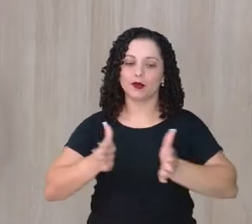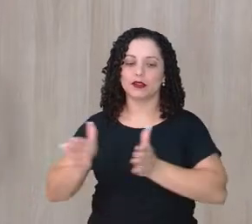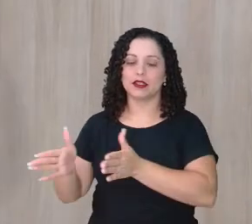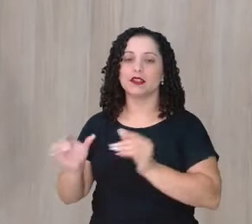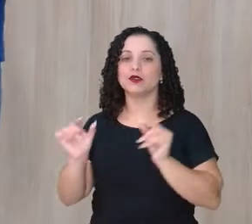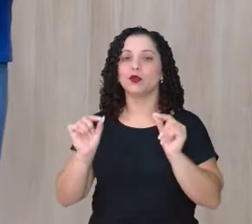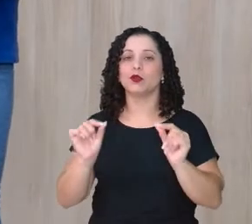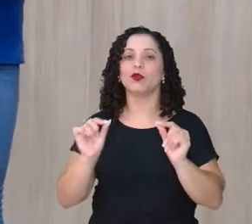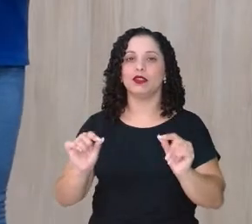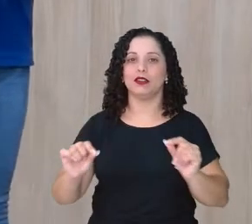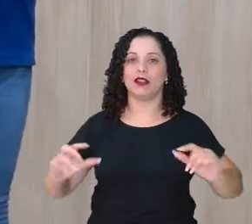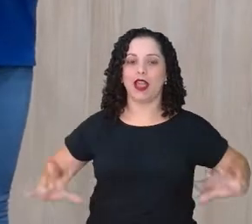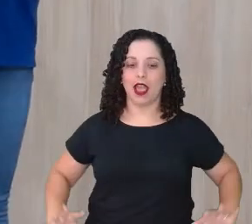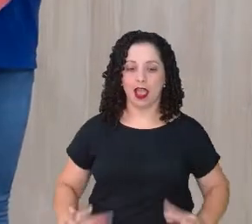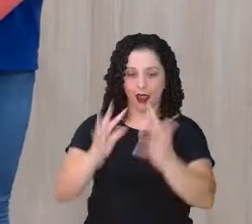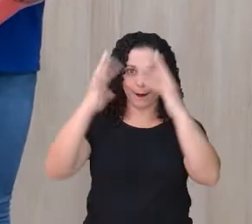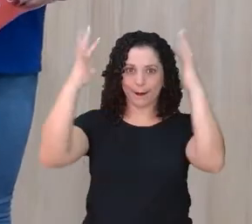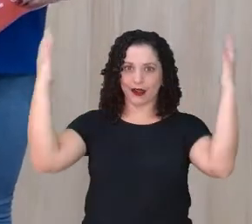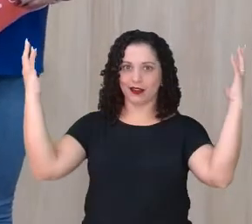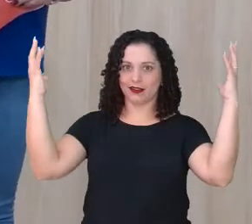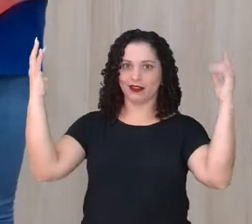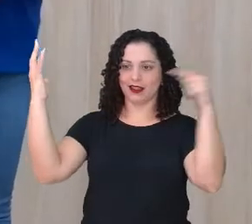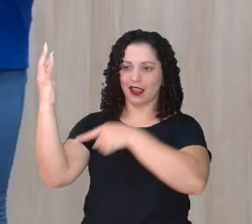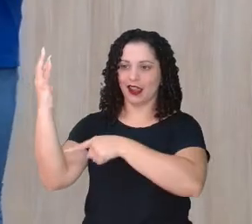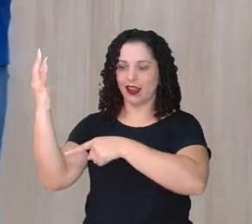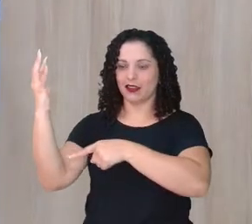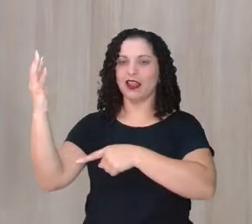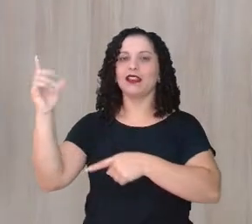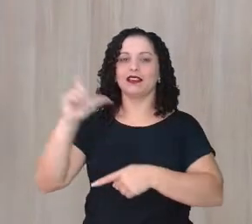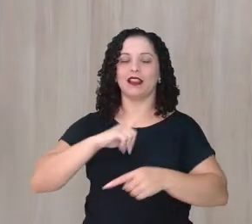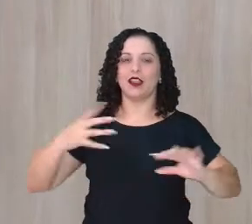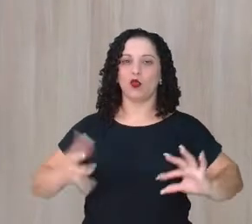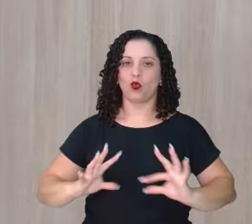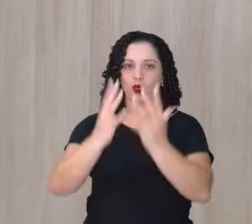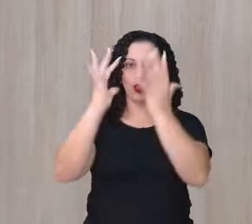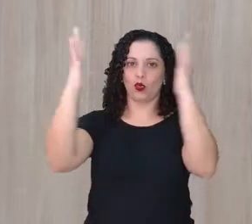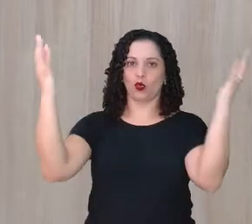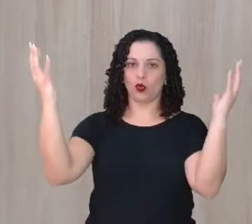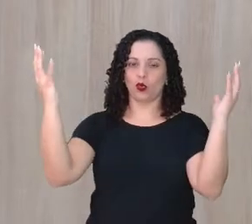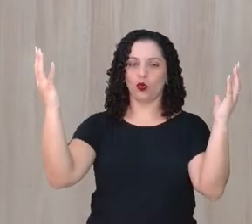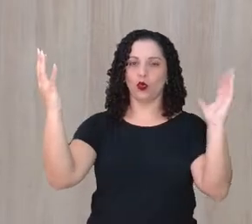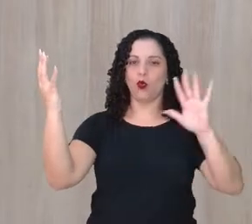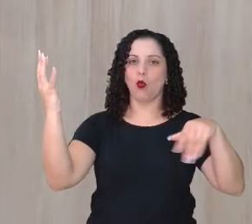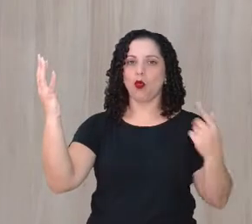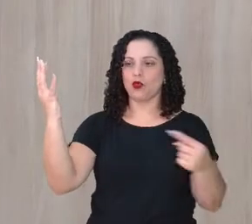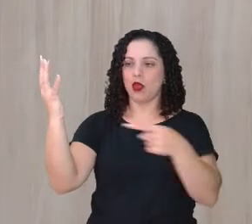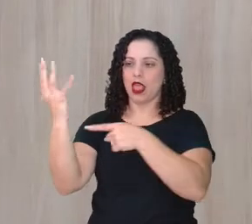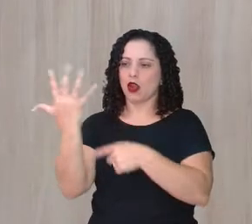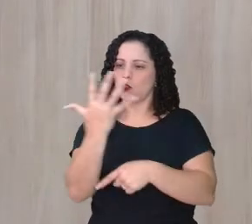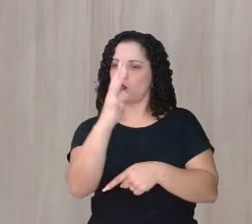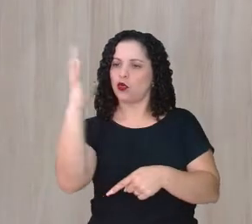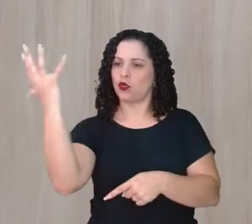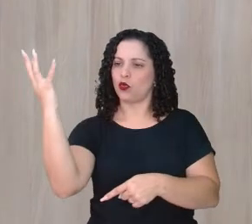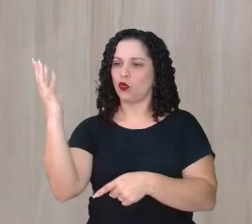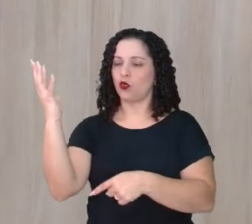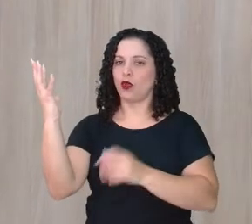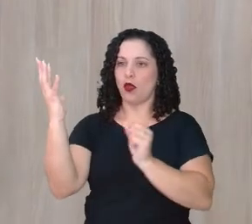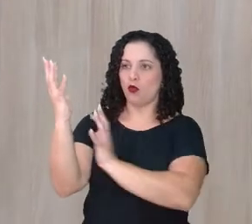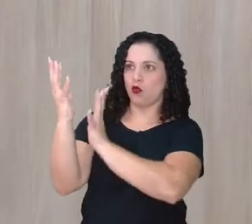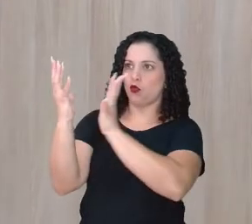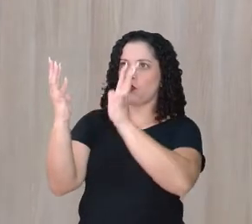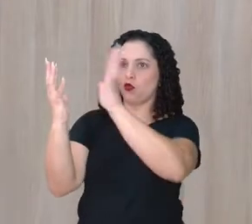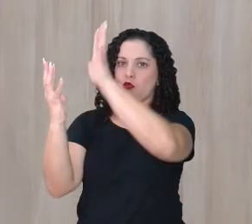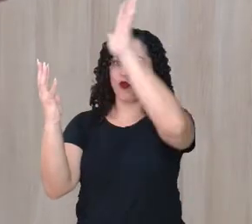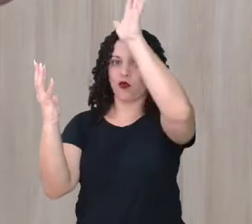planta realizar, né, a fotossíntese, que é o momento em que a planta prepara o seu alimento e libera